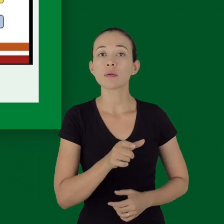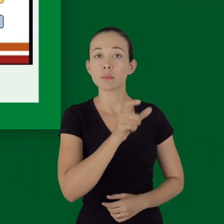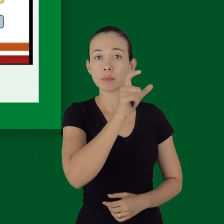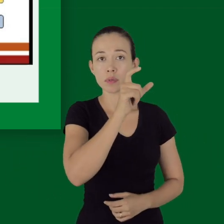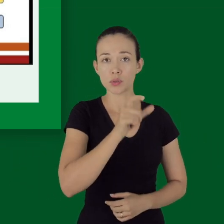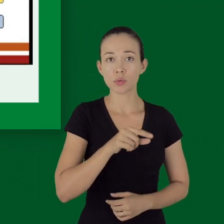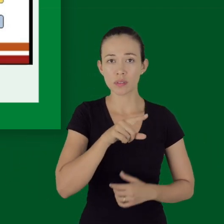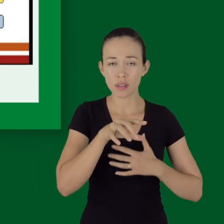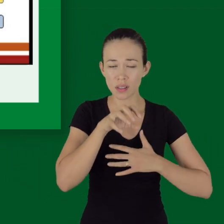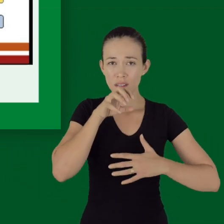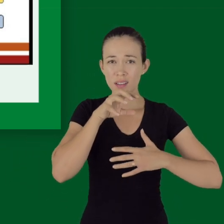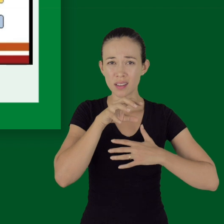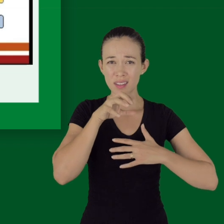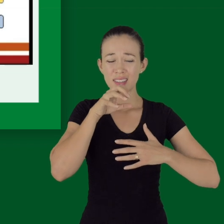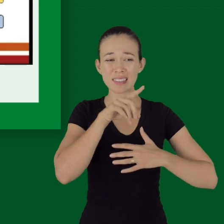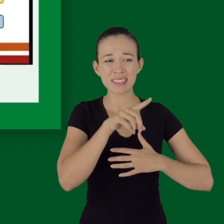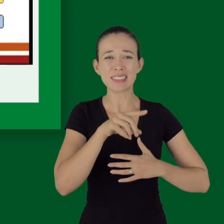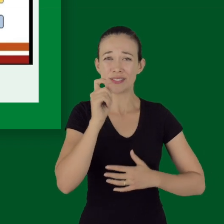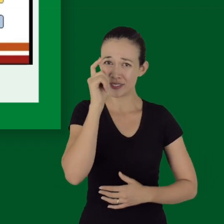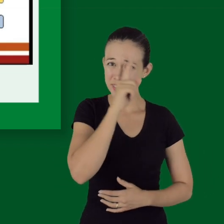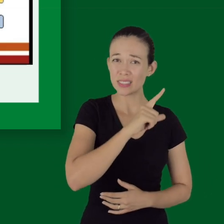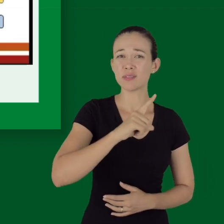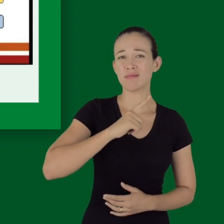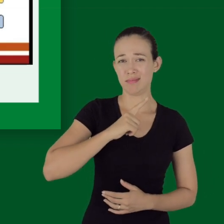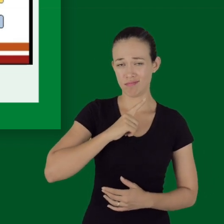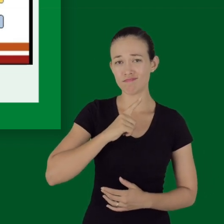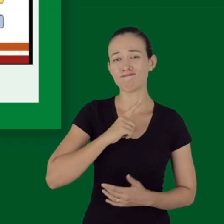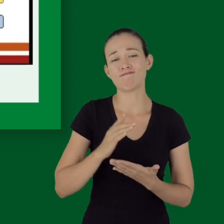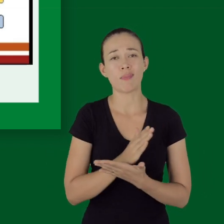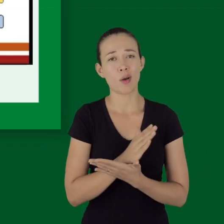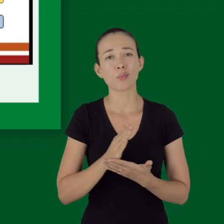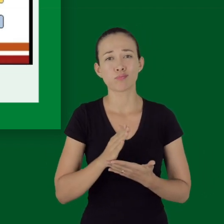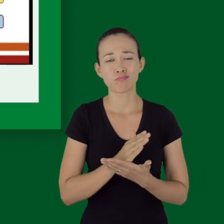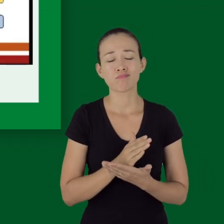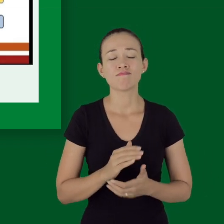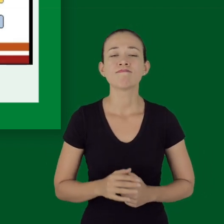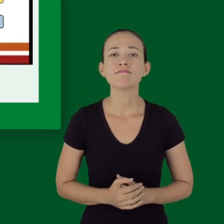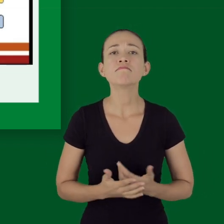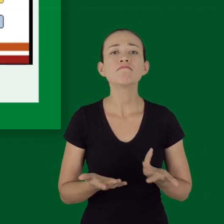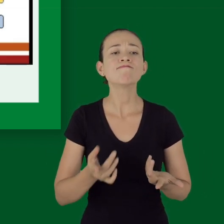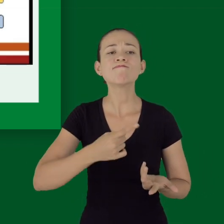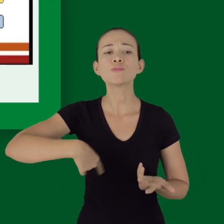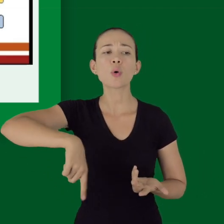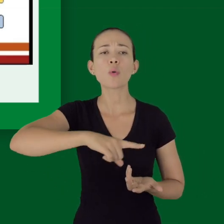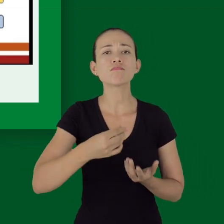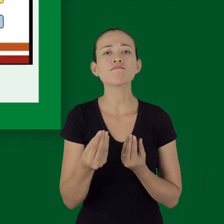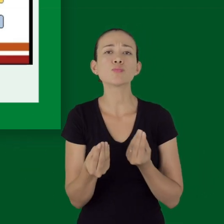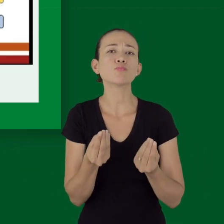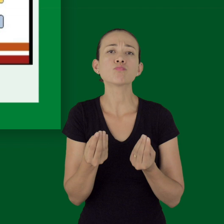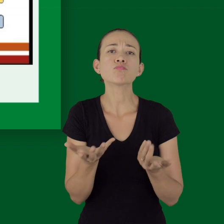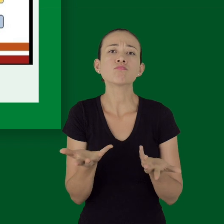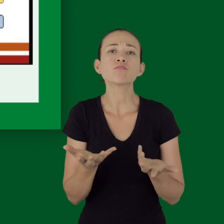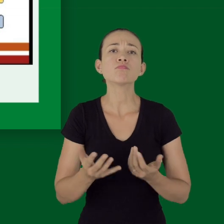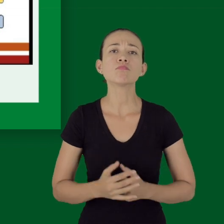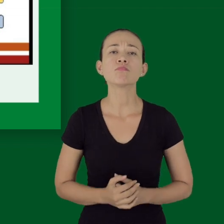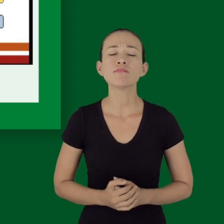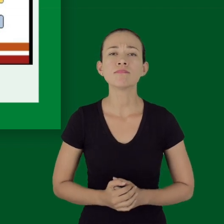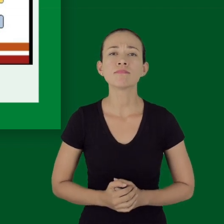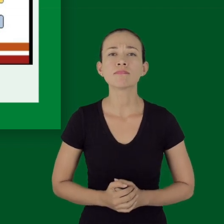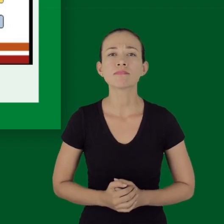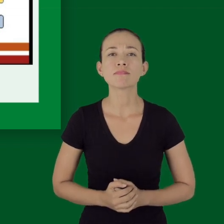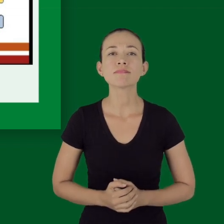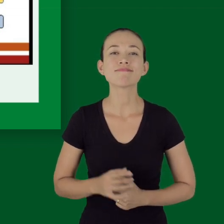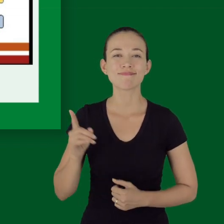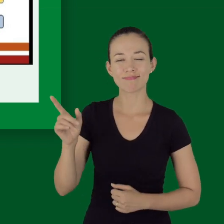se fazer? Como é que a gente tem aí, em termos de algoritmo, para a gente poder conduzir? Quem é